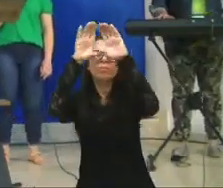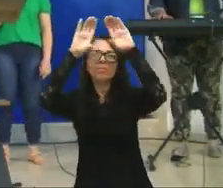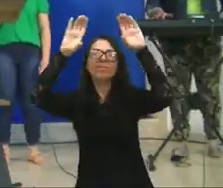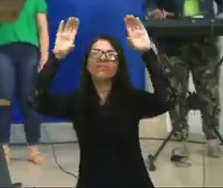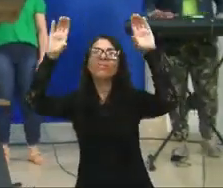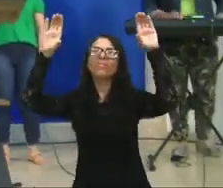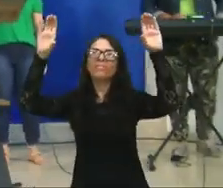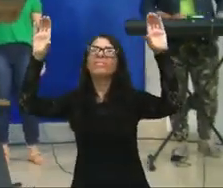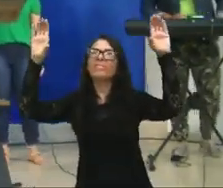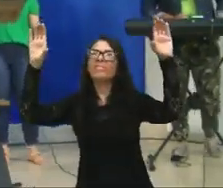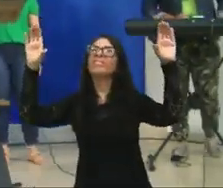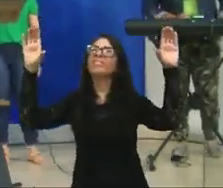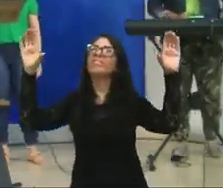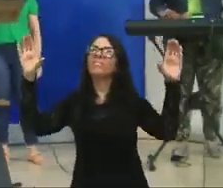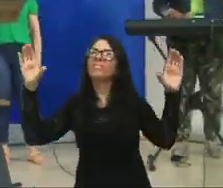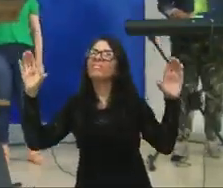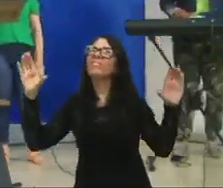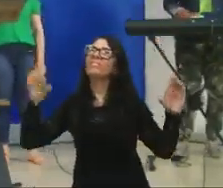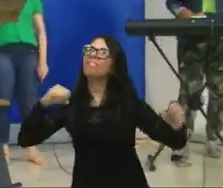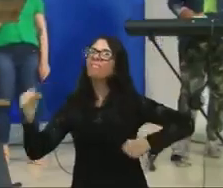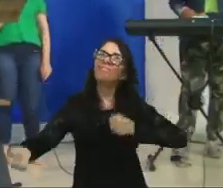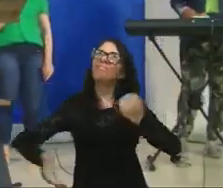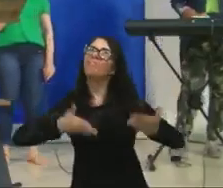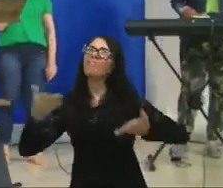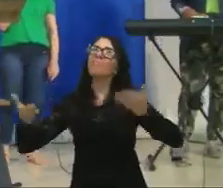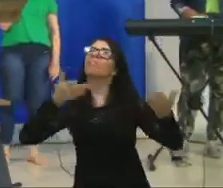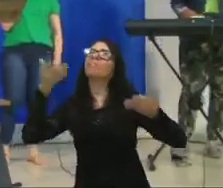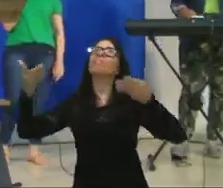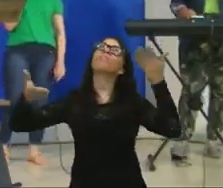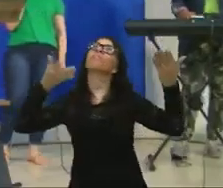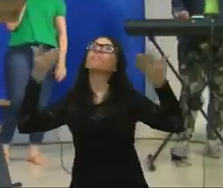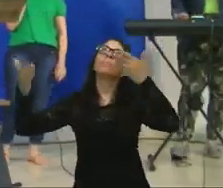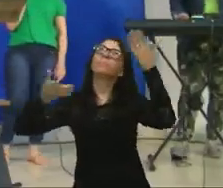Senhor da terra e do céu.